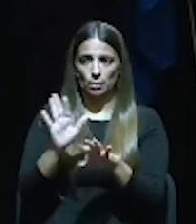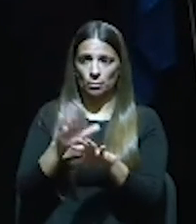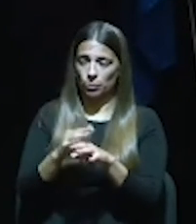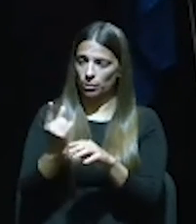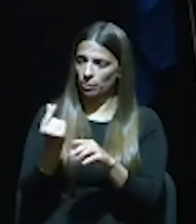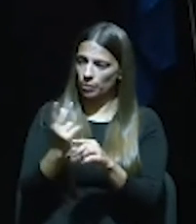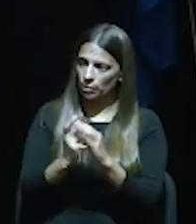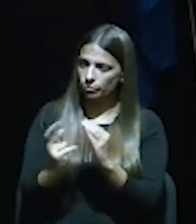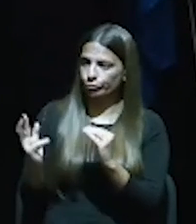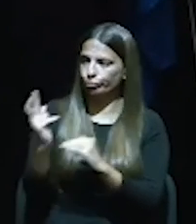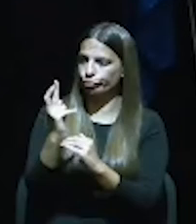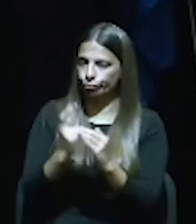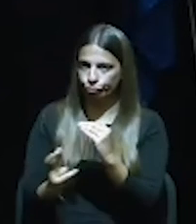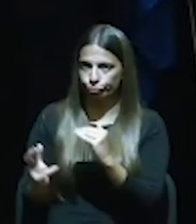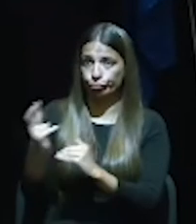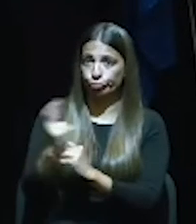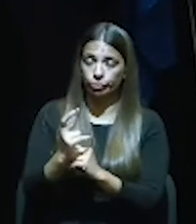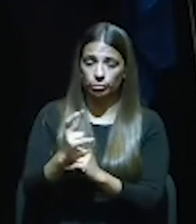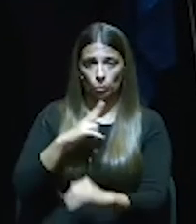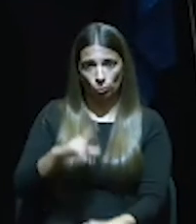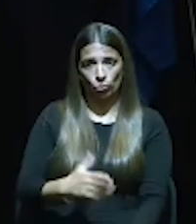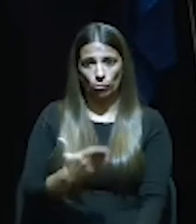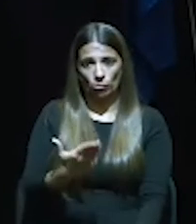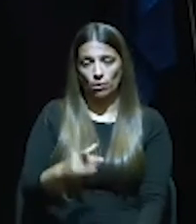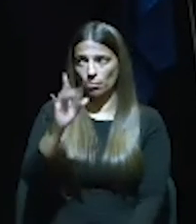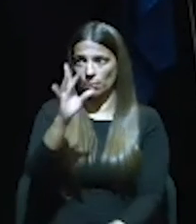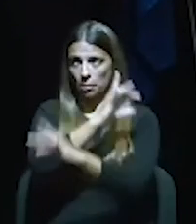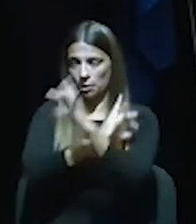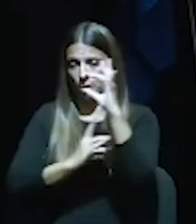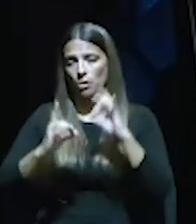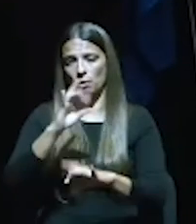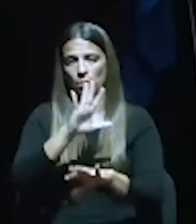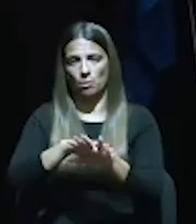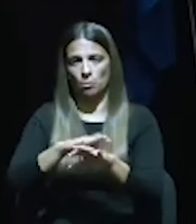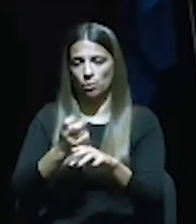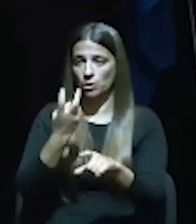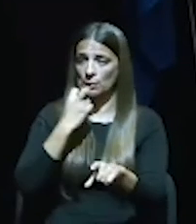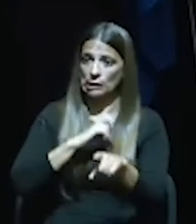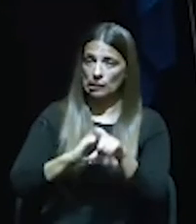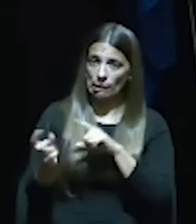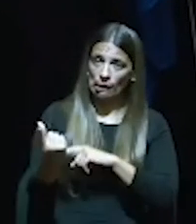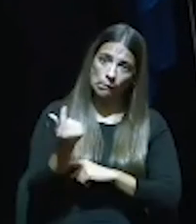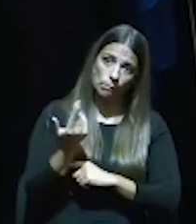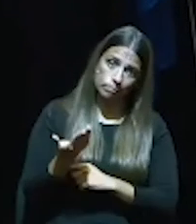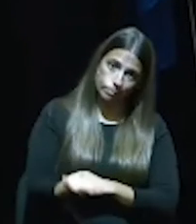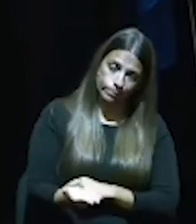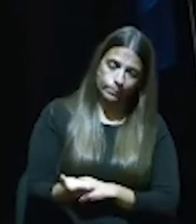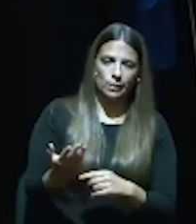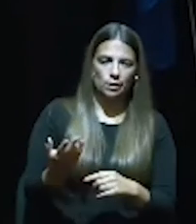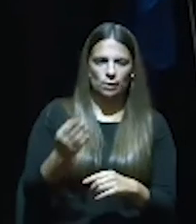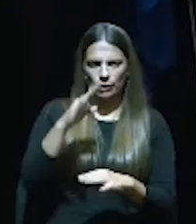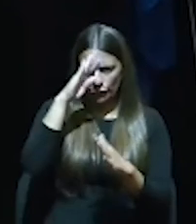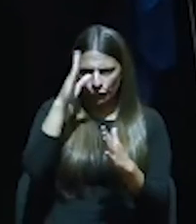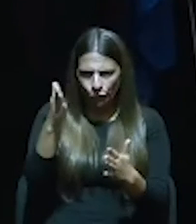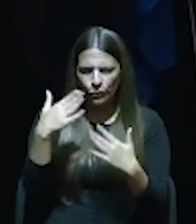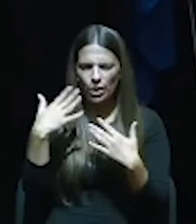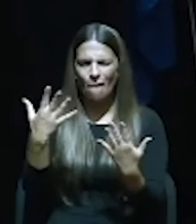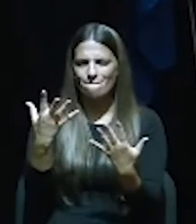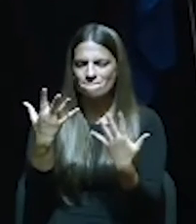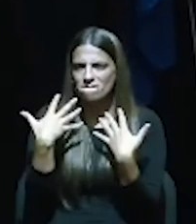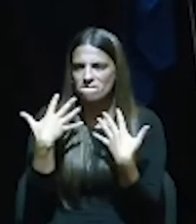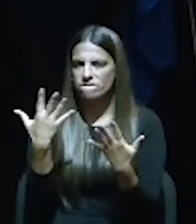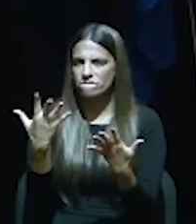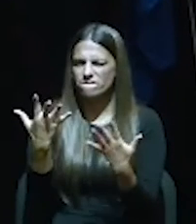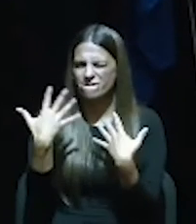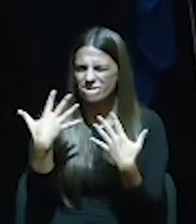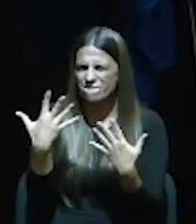que se faz sentir em Portugal, como no resto da Europa, é provocado pelos preços da energia. Se já no verão vivemos ondas de calor em